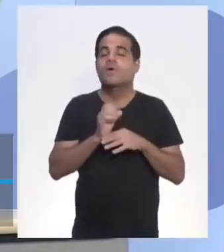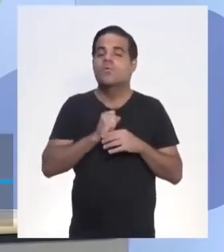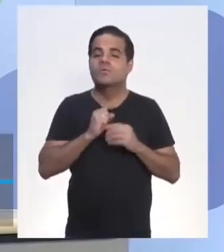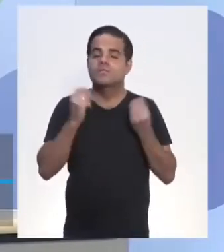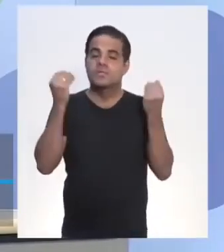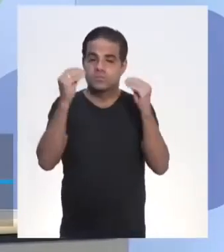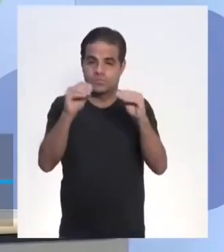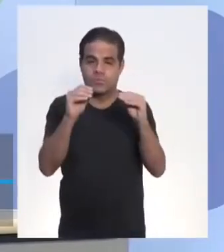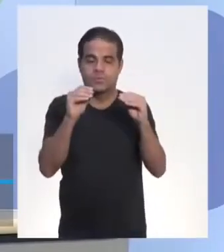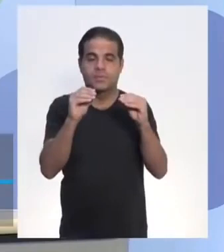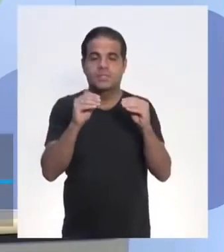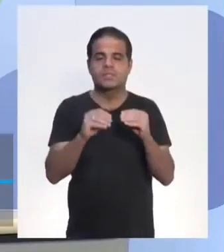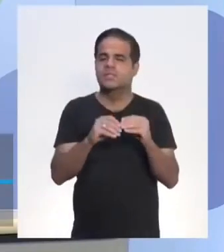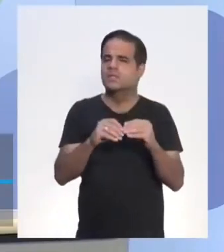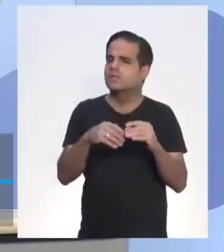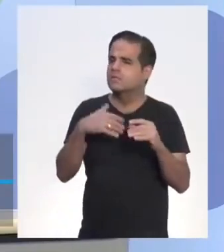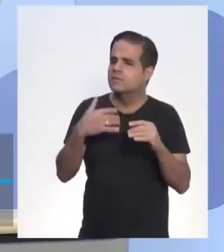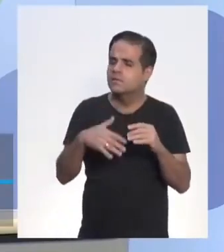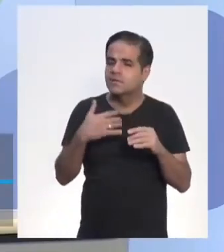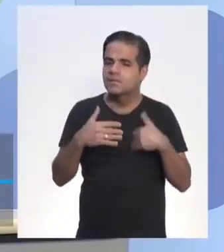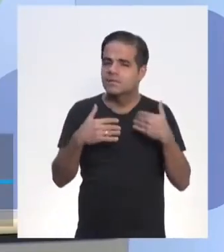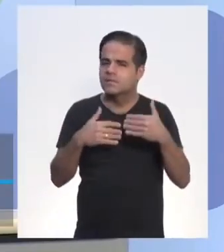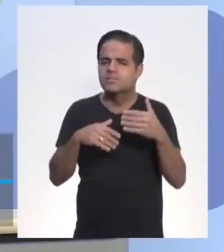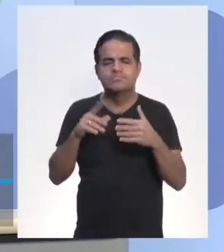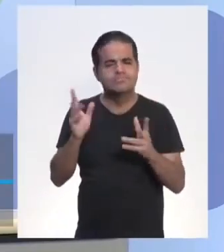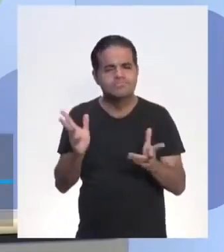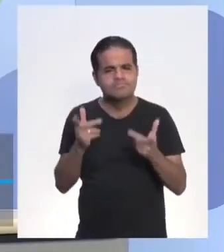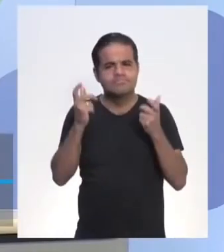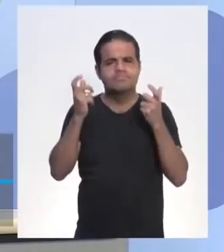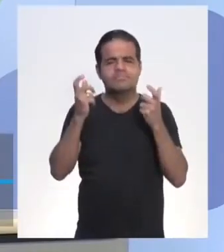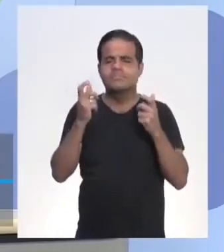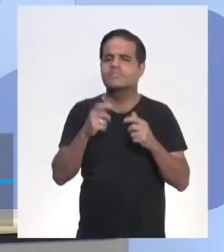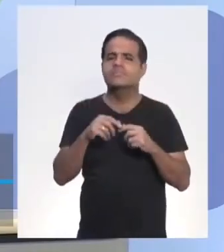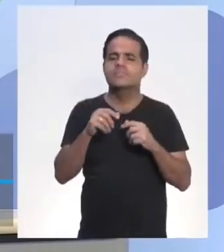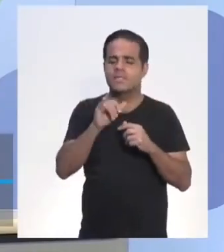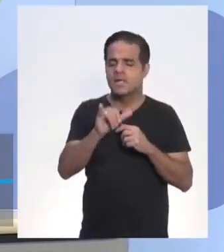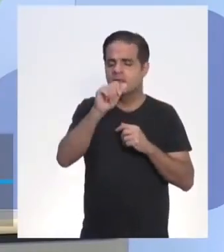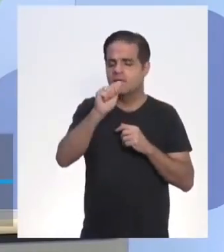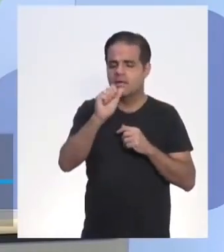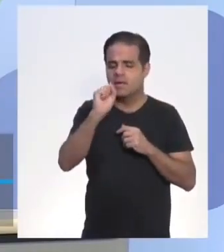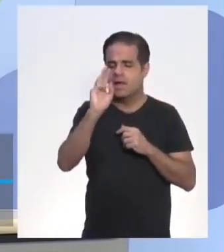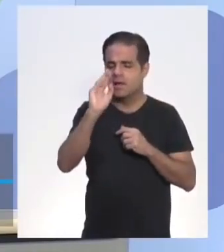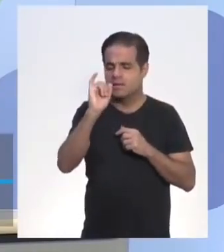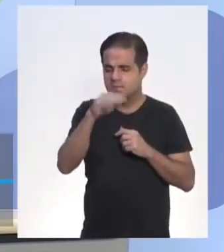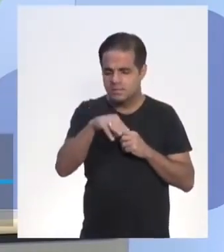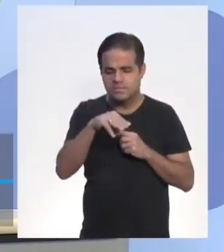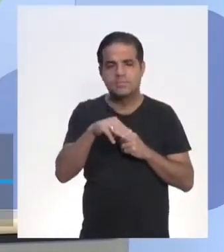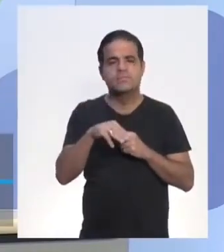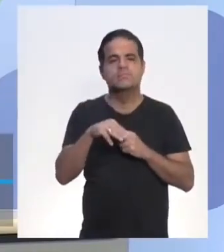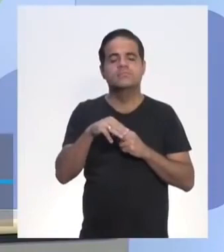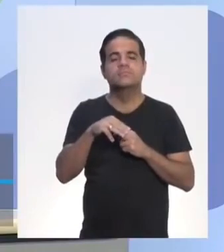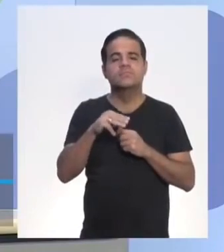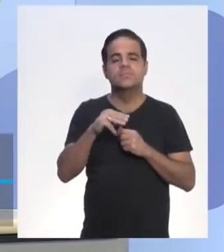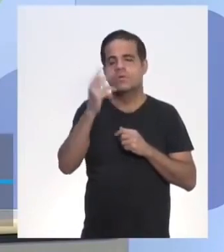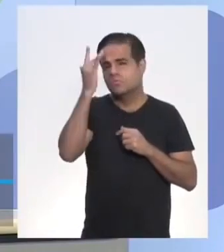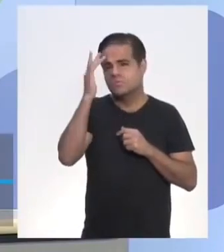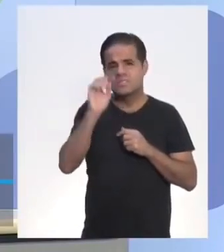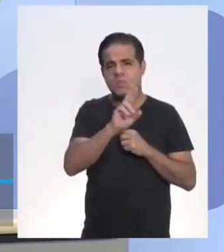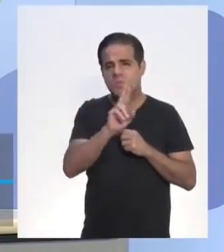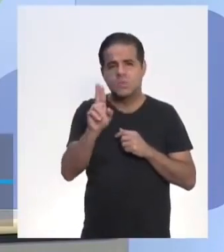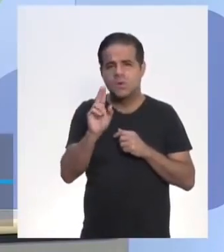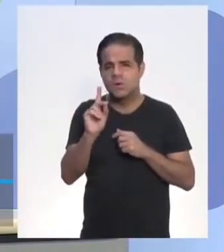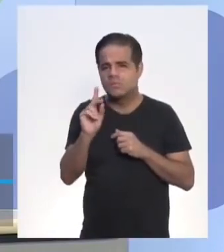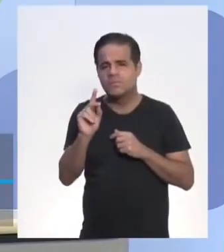gostaria de colocar Olha que sacada legal Yasmin eu não sei o sobrenome